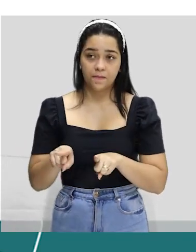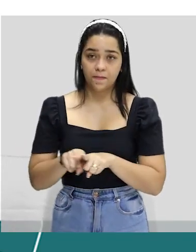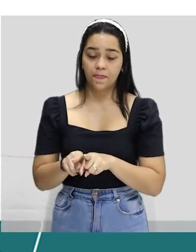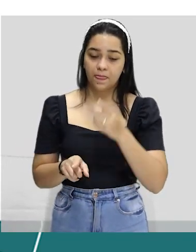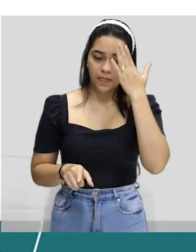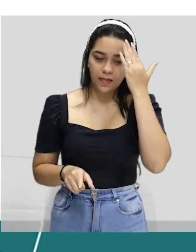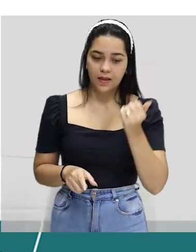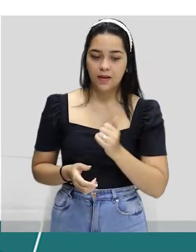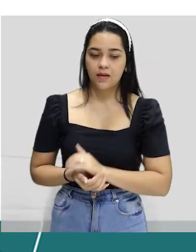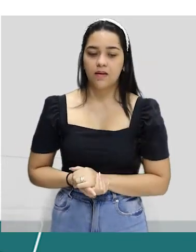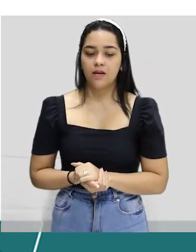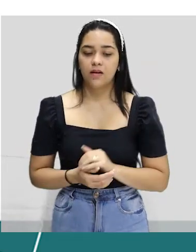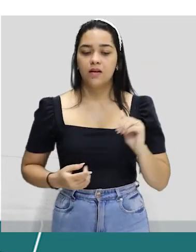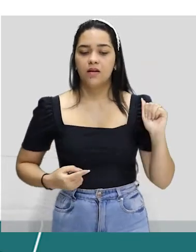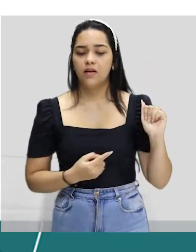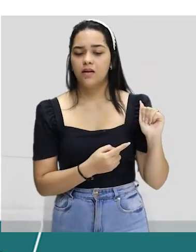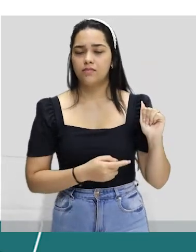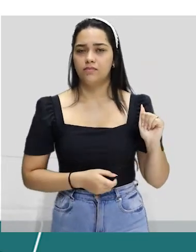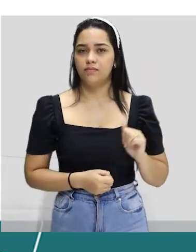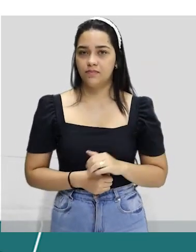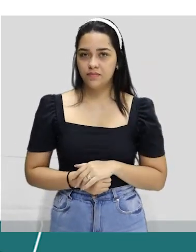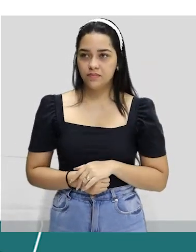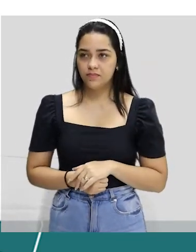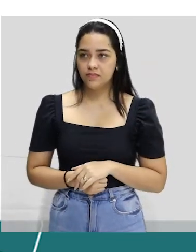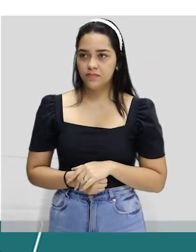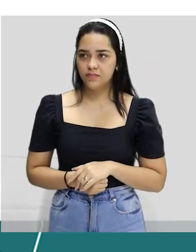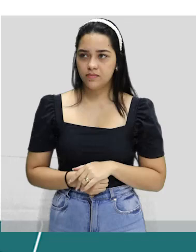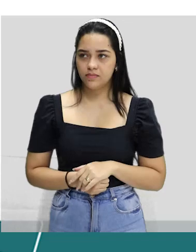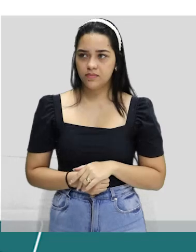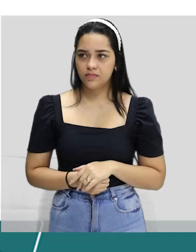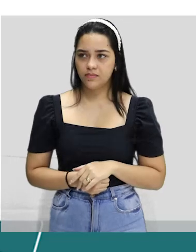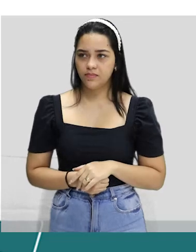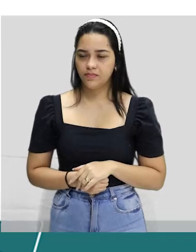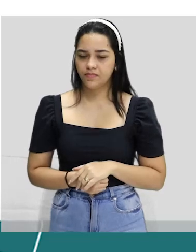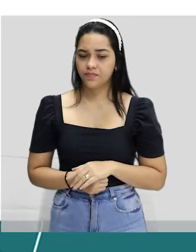descobre. Ouvi a notícia pelo rádio.